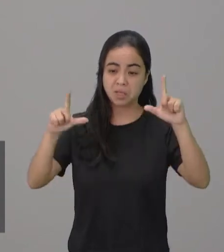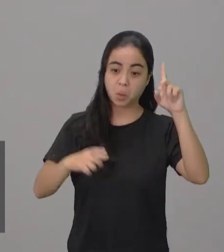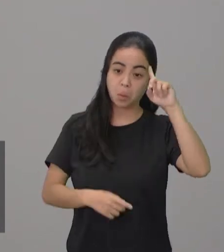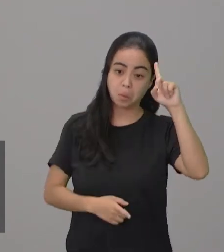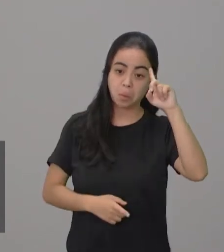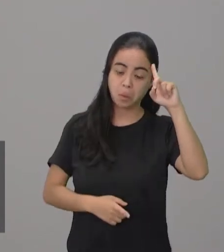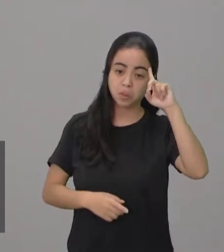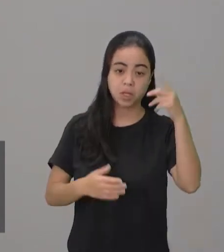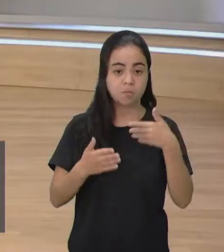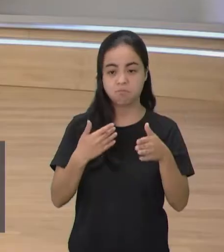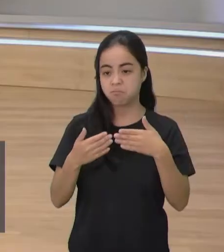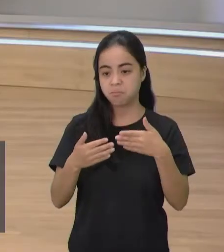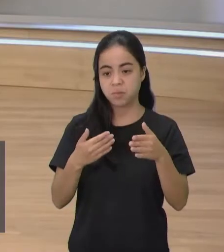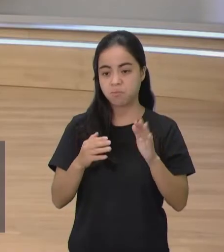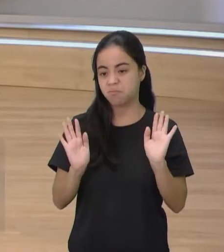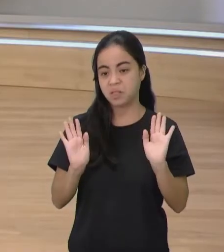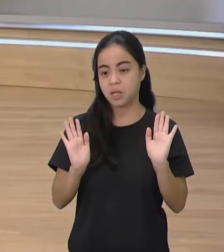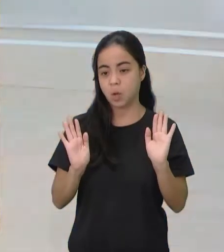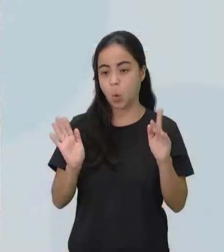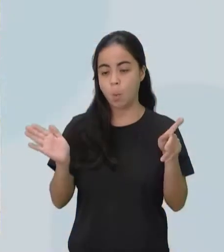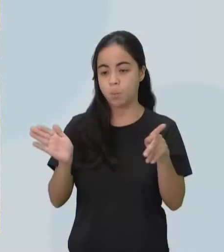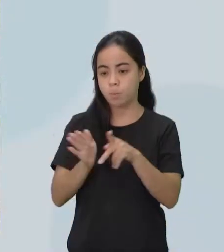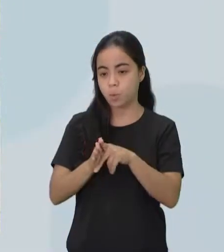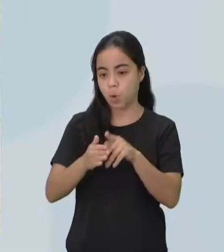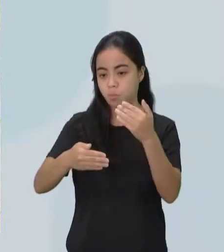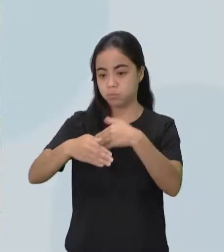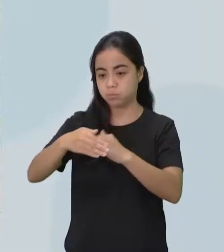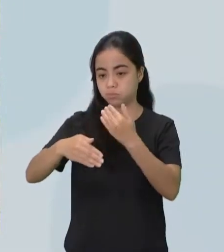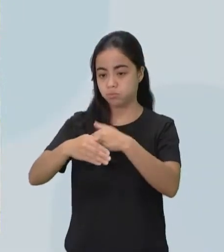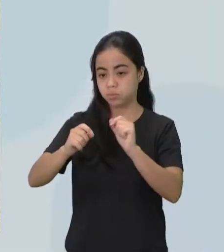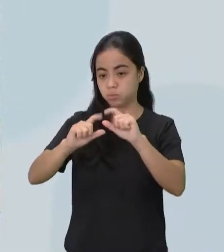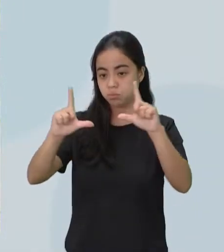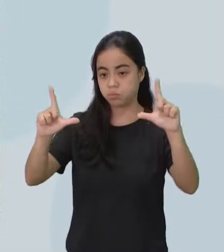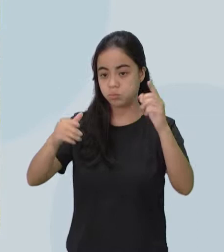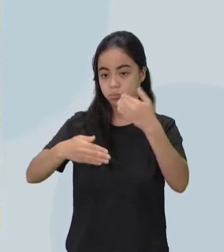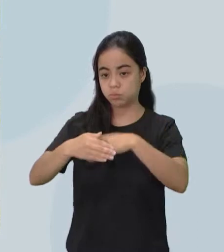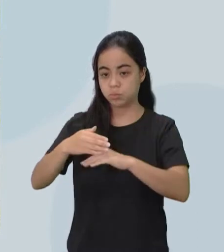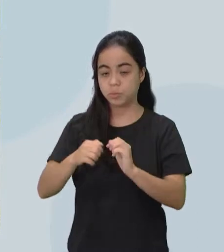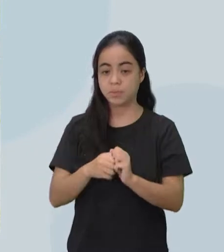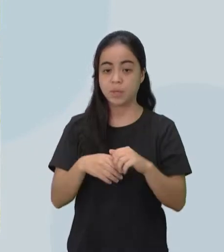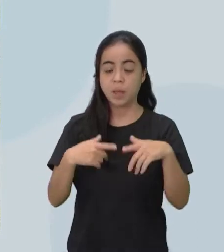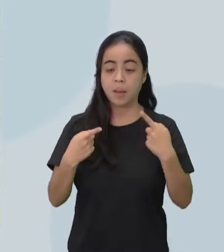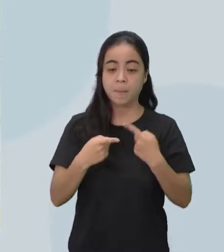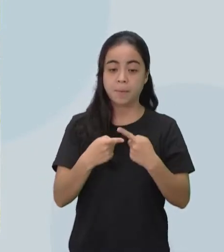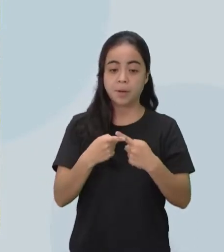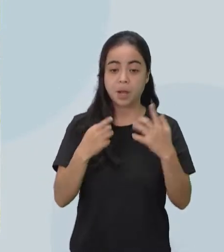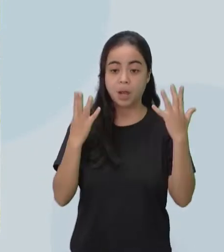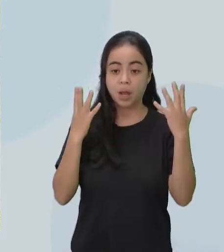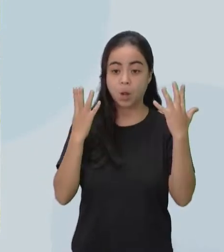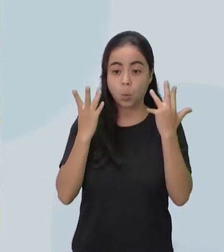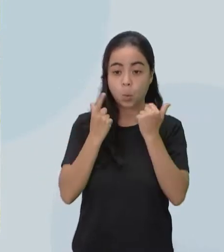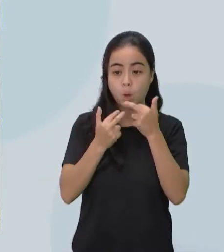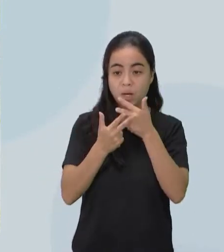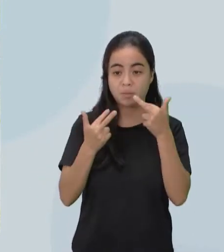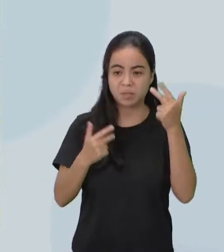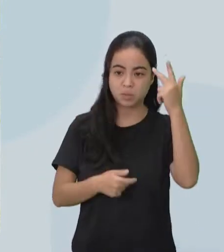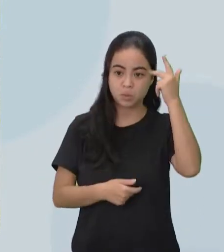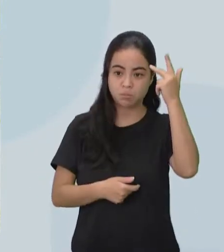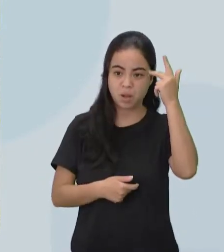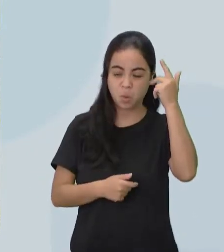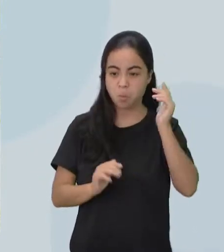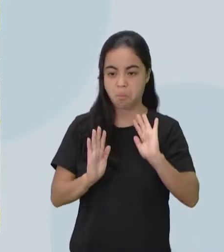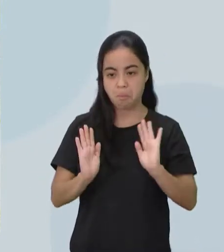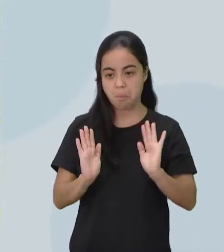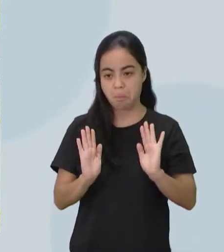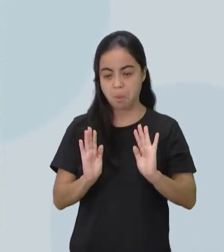nesses bancos mesmo aí de imagens que a gente vê que esses animais aí, eles não são muito comuns, né? E também, a não